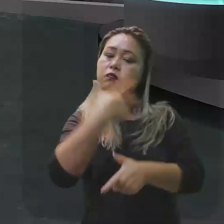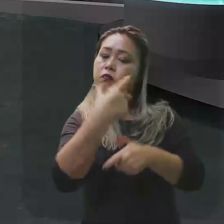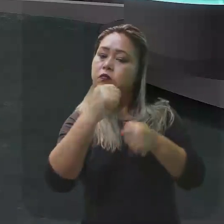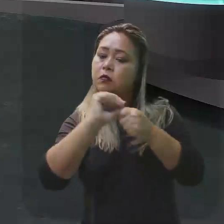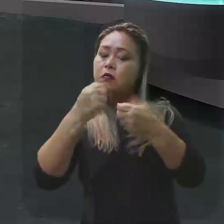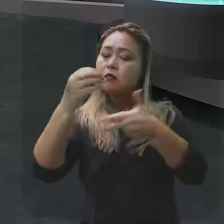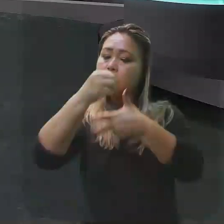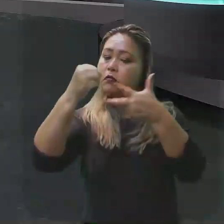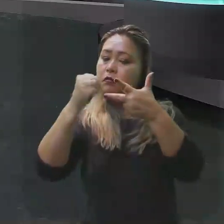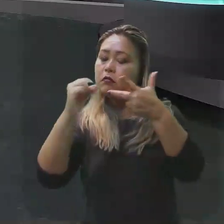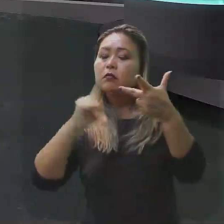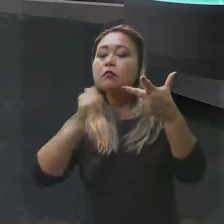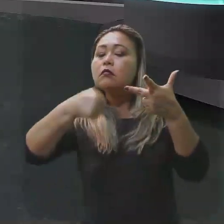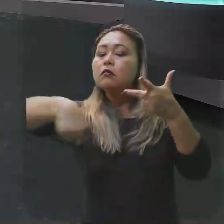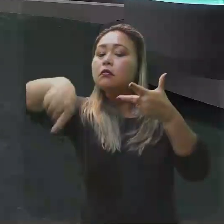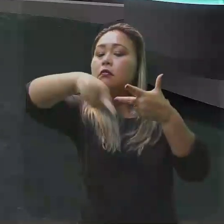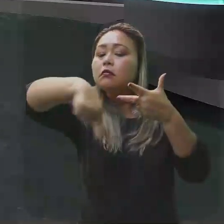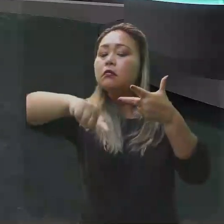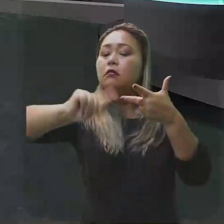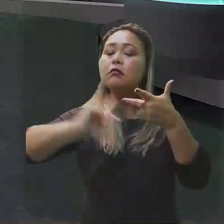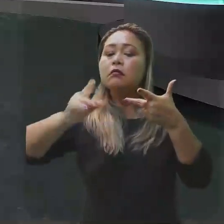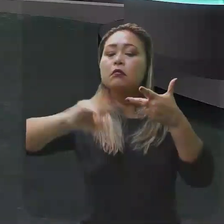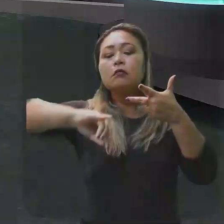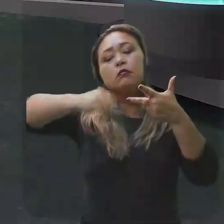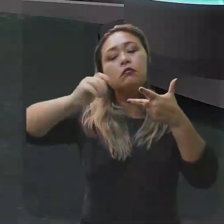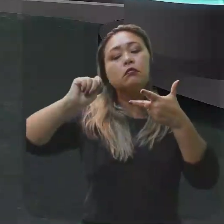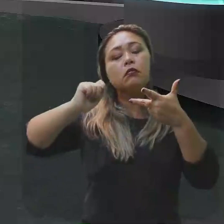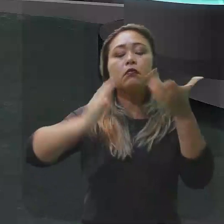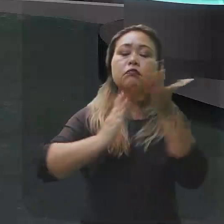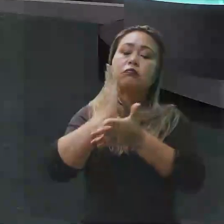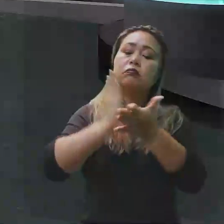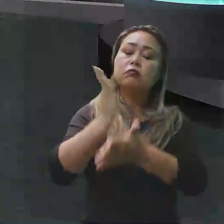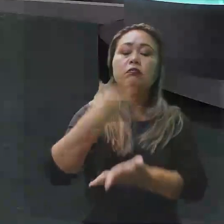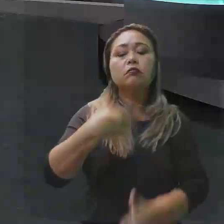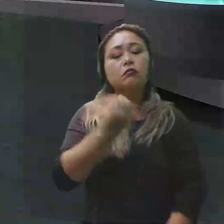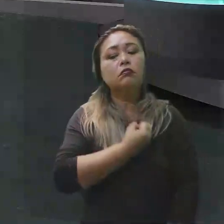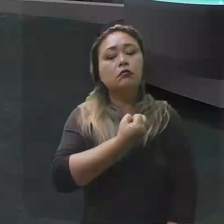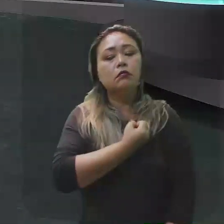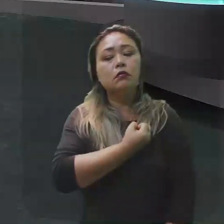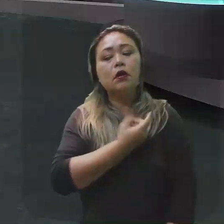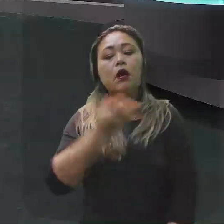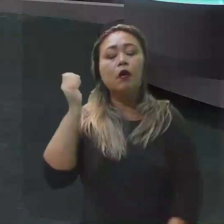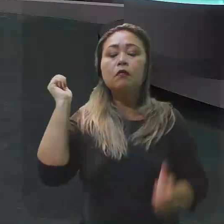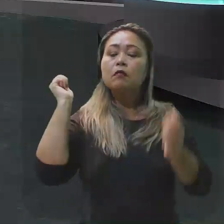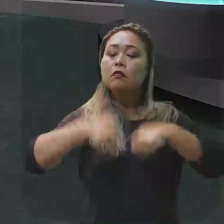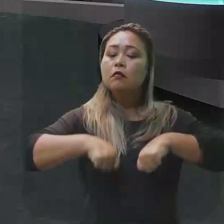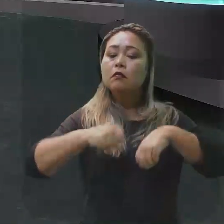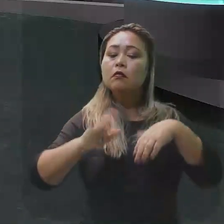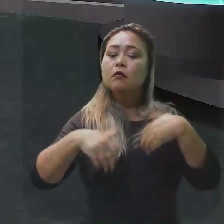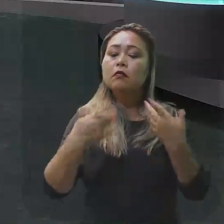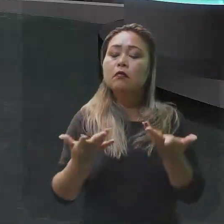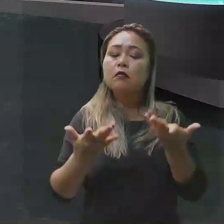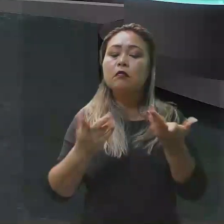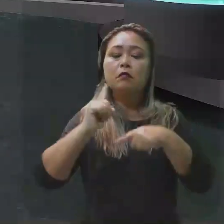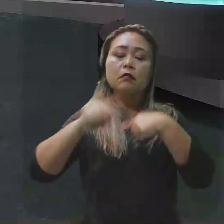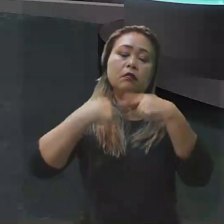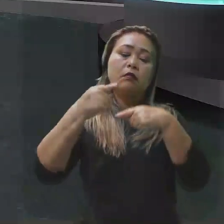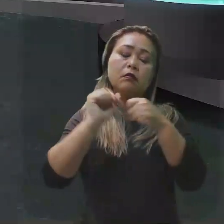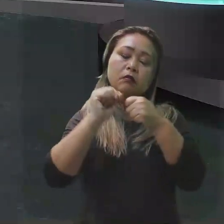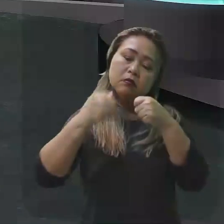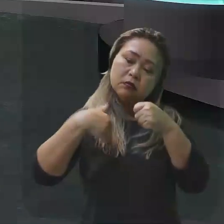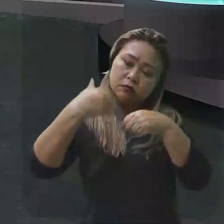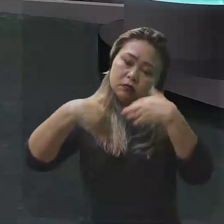Enem. Quero todos vocês aprovados com uma excelente nota no Enem, para que vocês possam depois